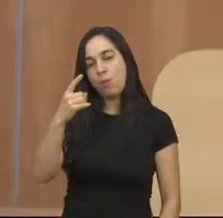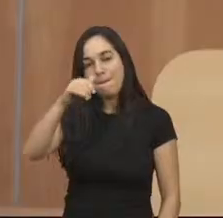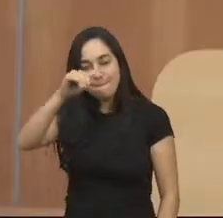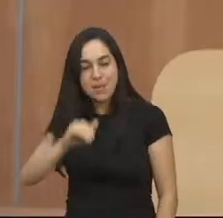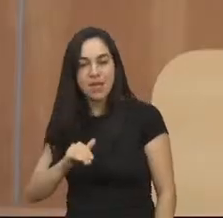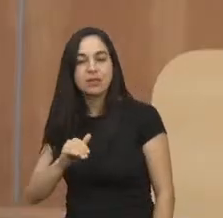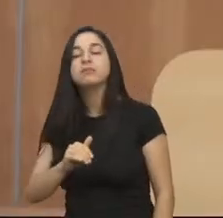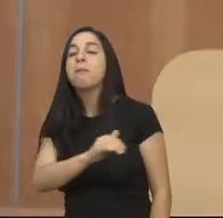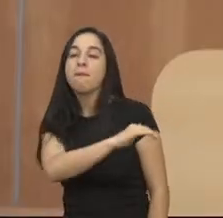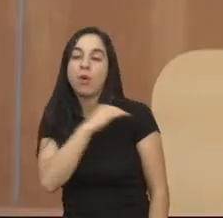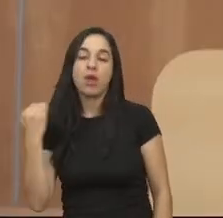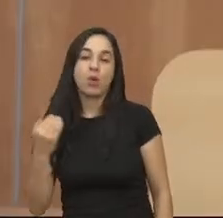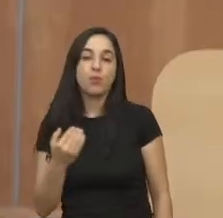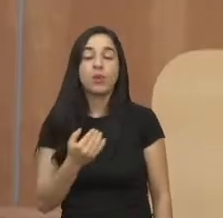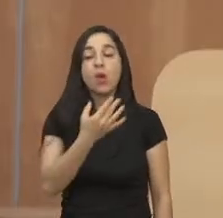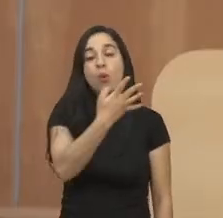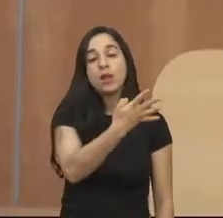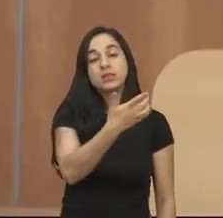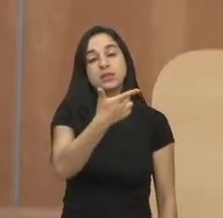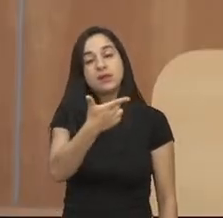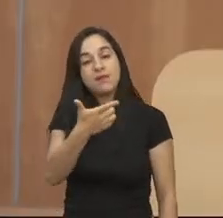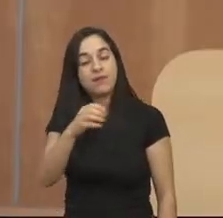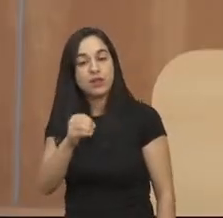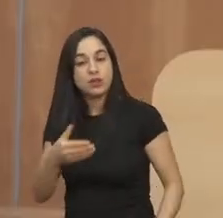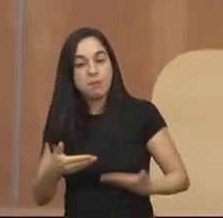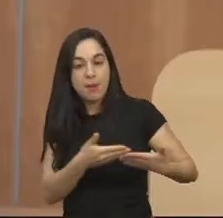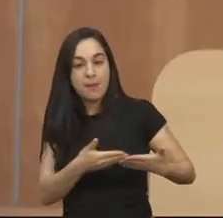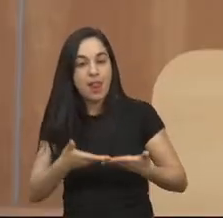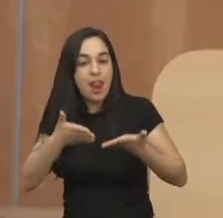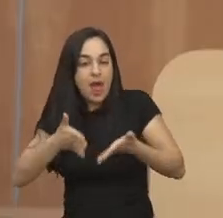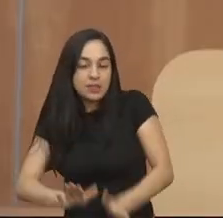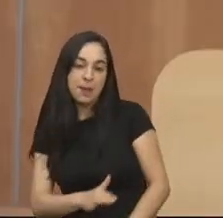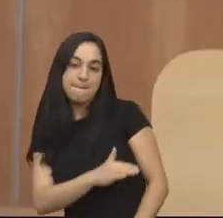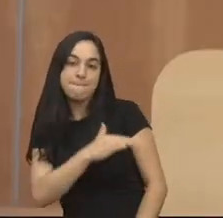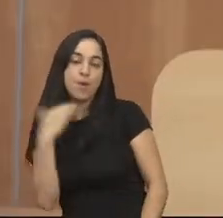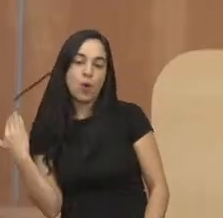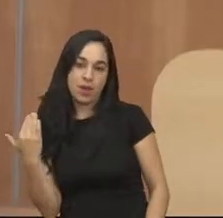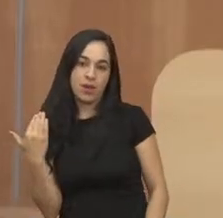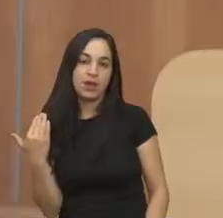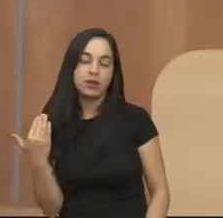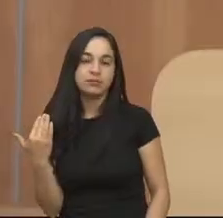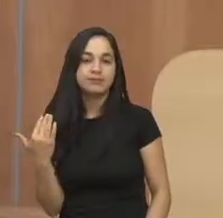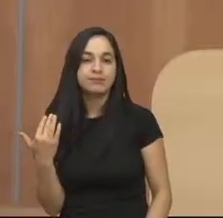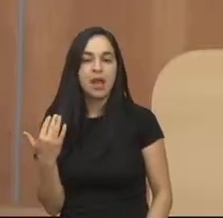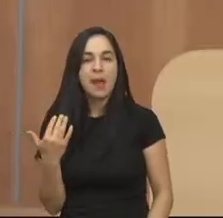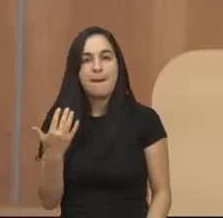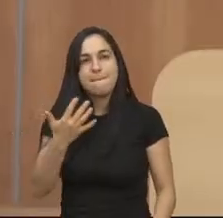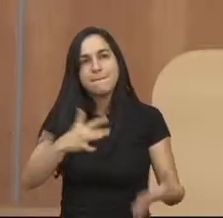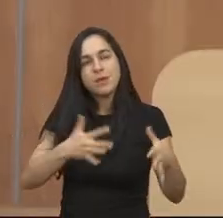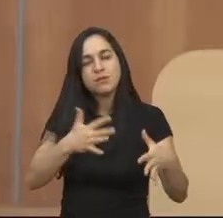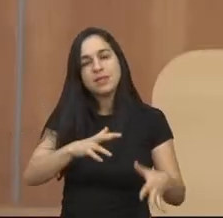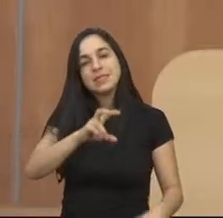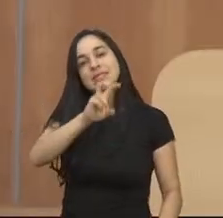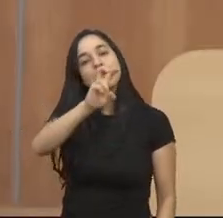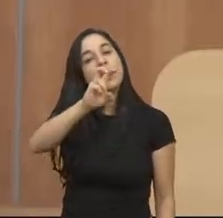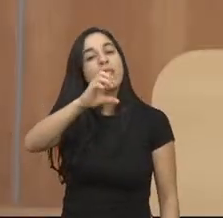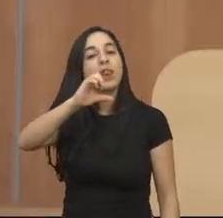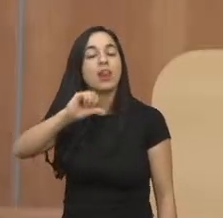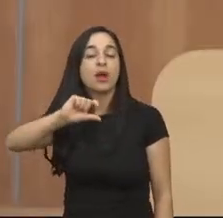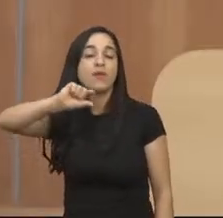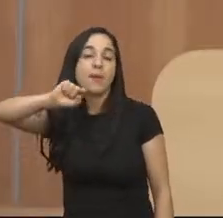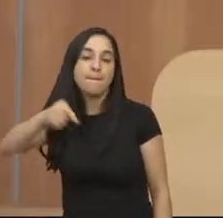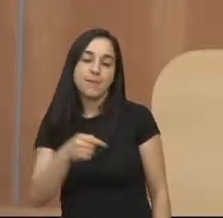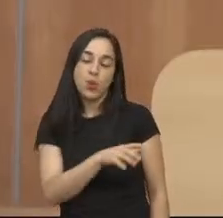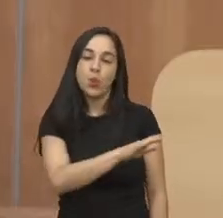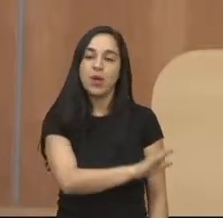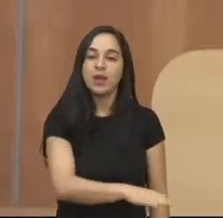bebês nasceram e morreram. Pelo menos 59.000 crianças